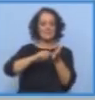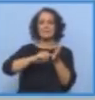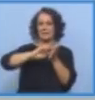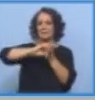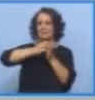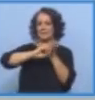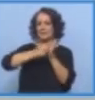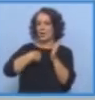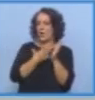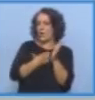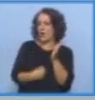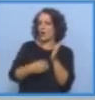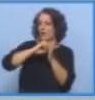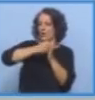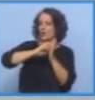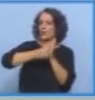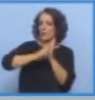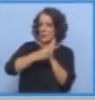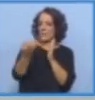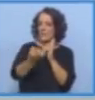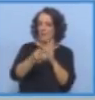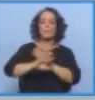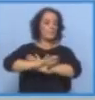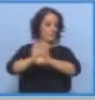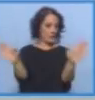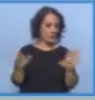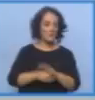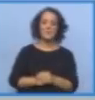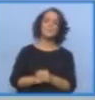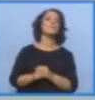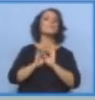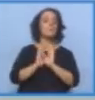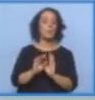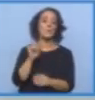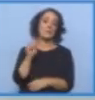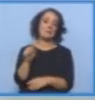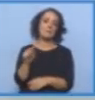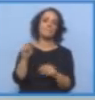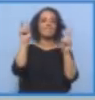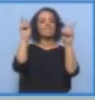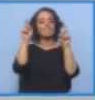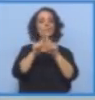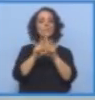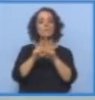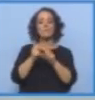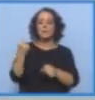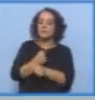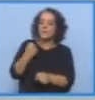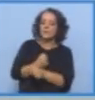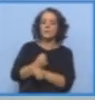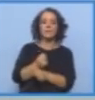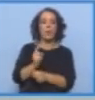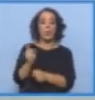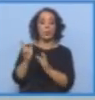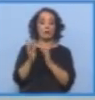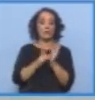uma coisa de que eu gosto muito, muito, muito mesmo. Bem, de qualquer forma, não é esse tipo de serviço. O que Jesus está a